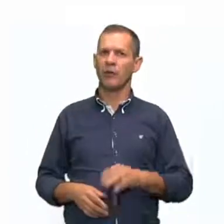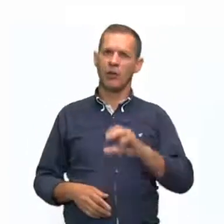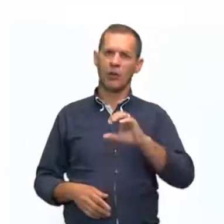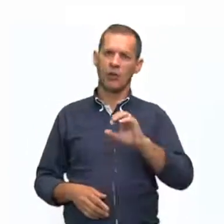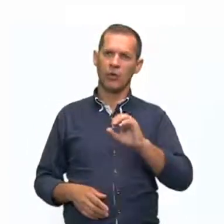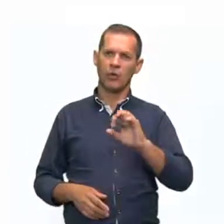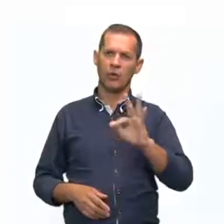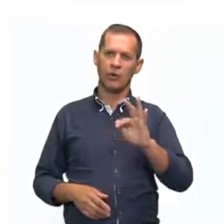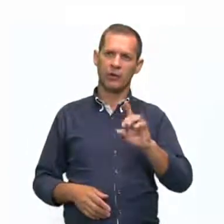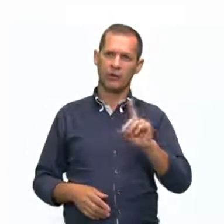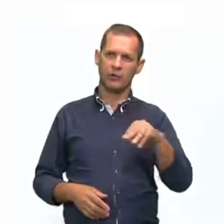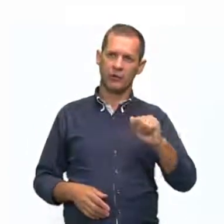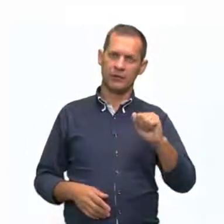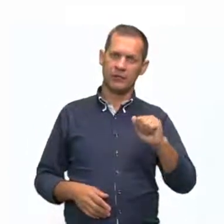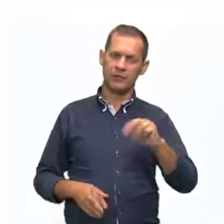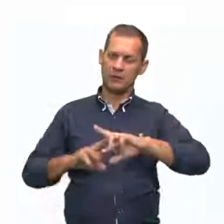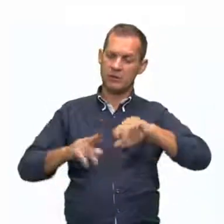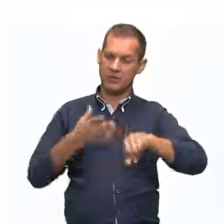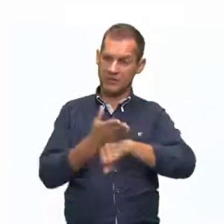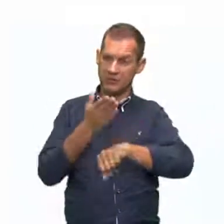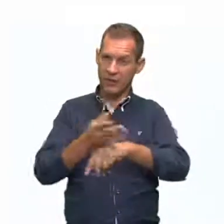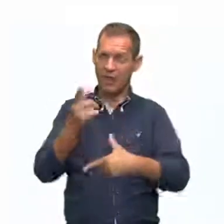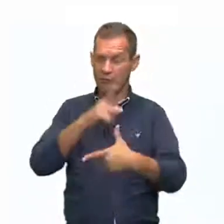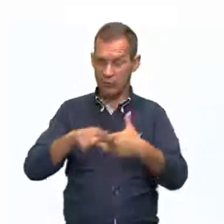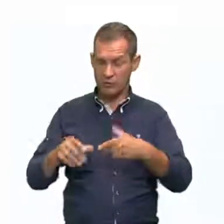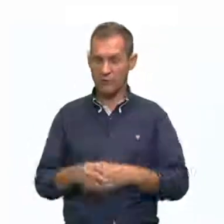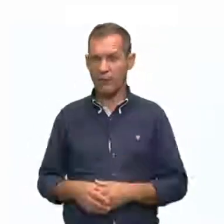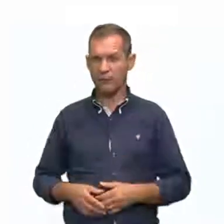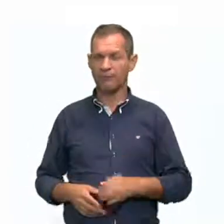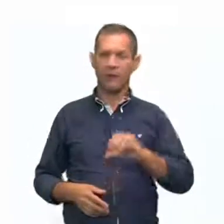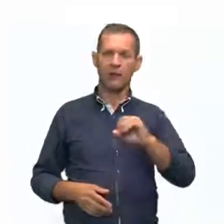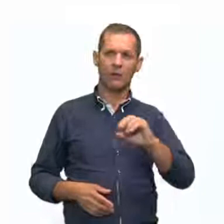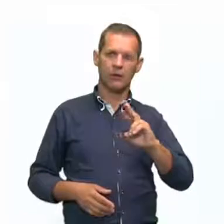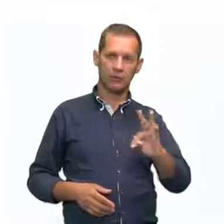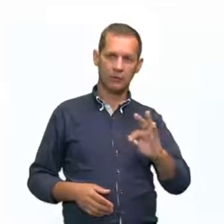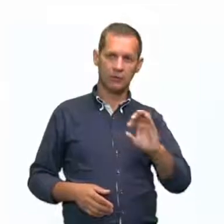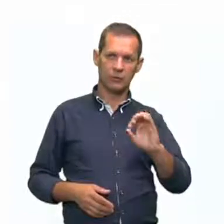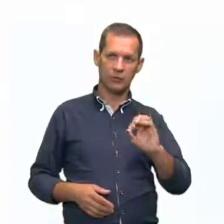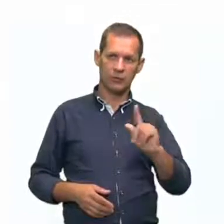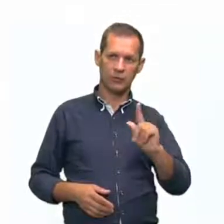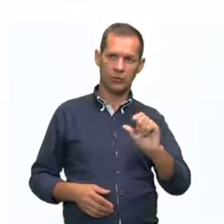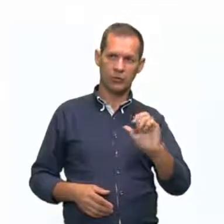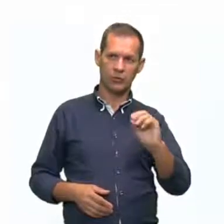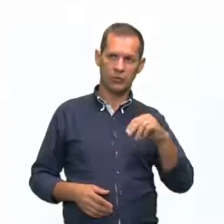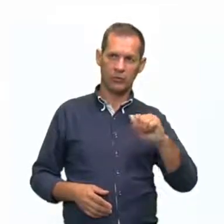FDMA, múltiplo acesso por divisão ortogonal de frequência.